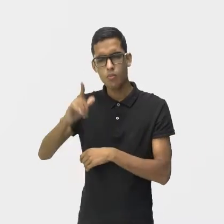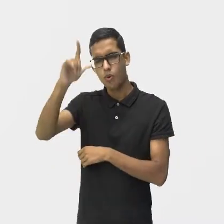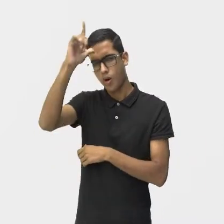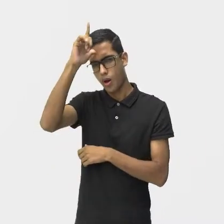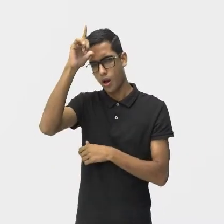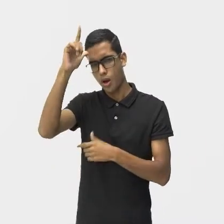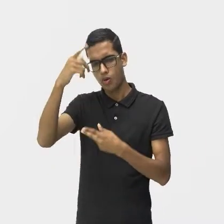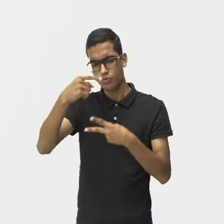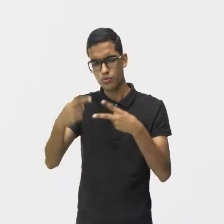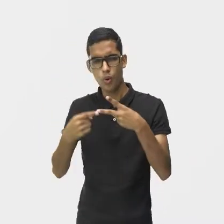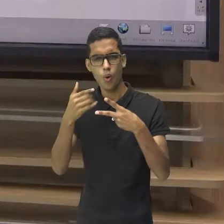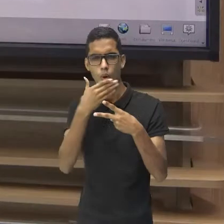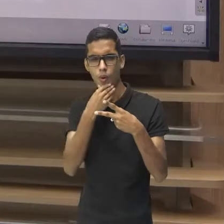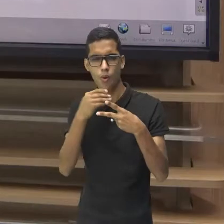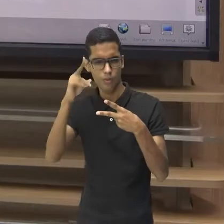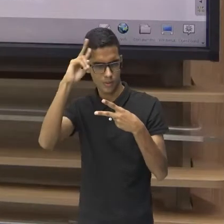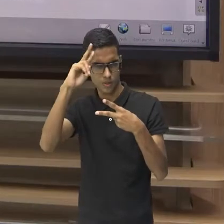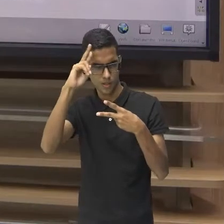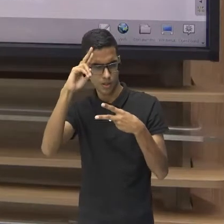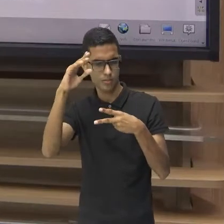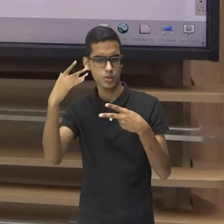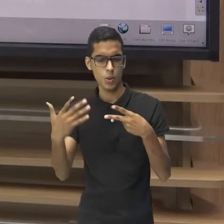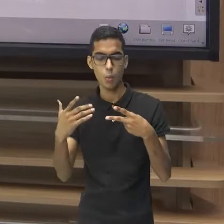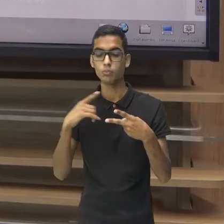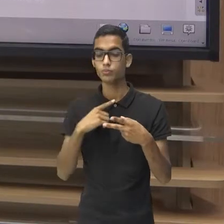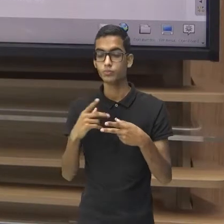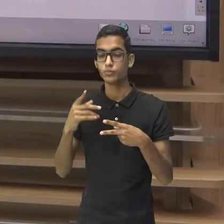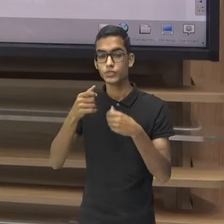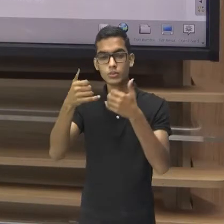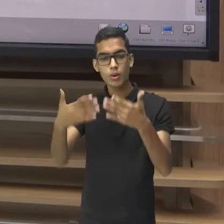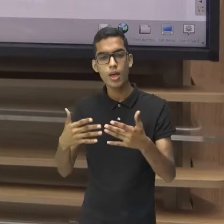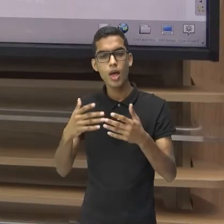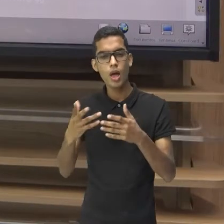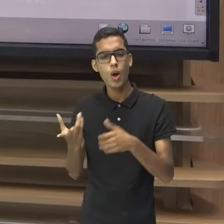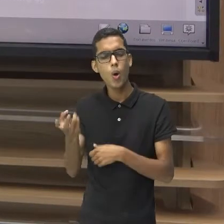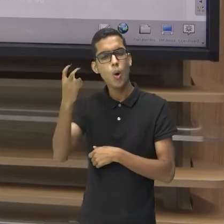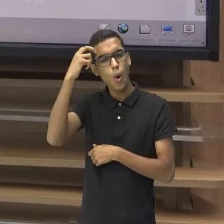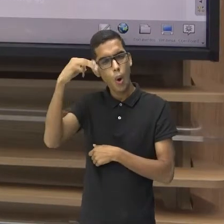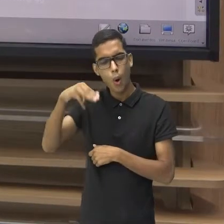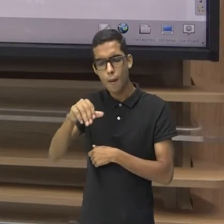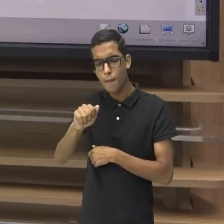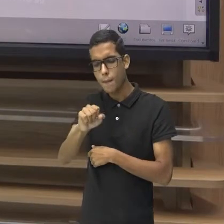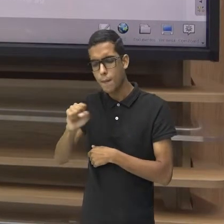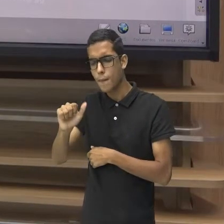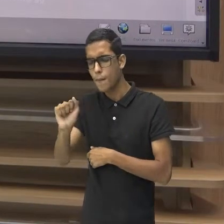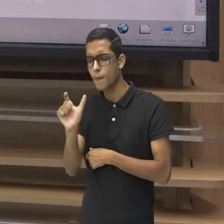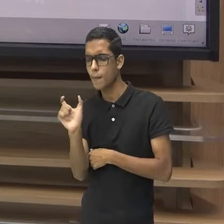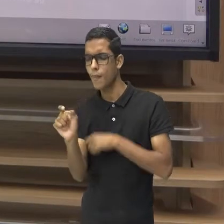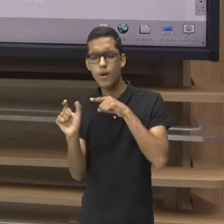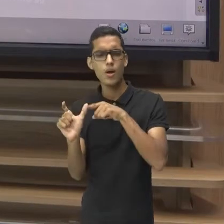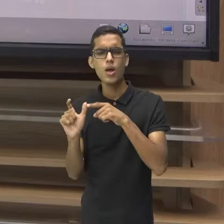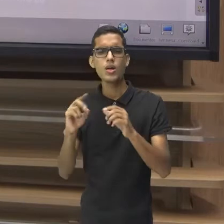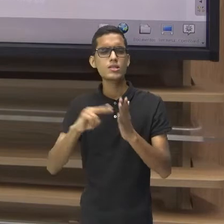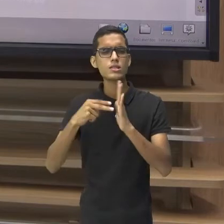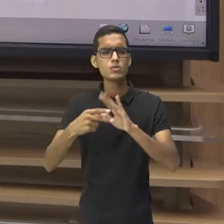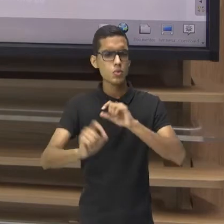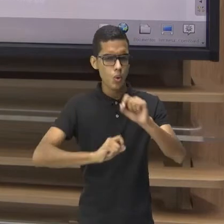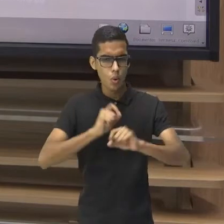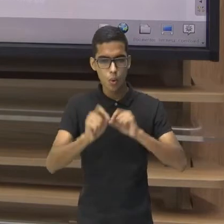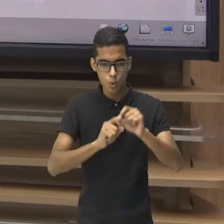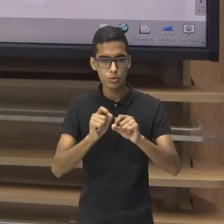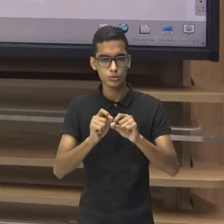novo conceito, que é a cultura de massa. Essa cultura de massa é aquela cultura